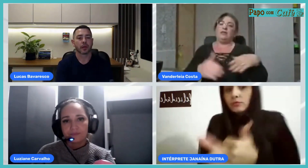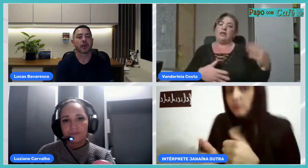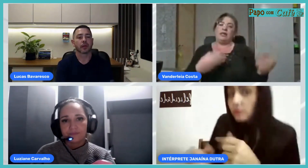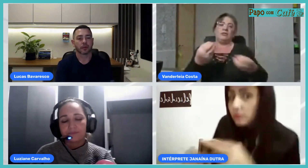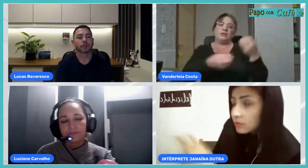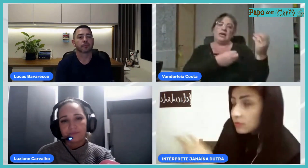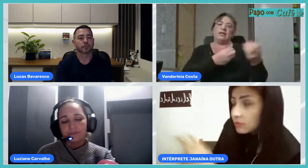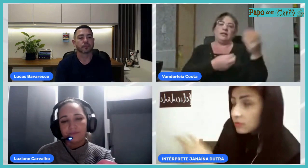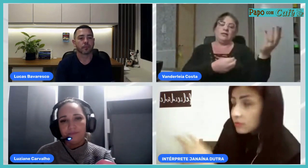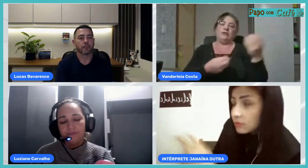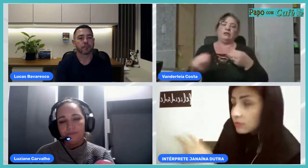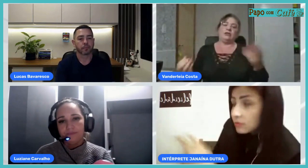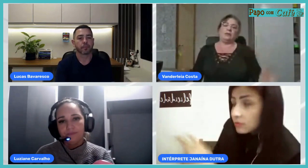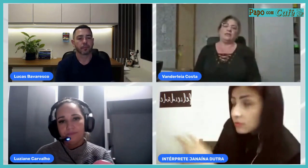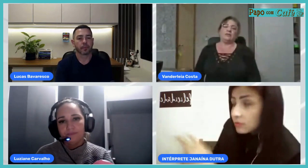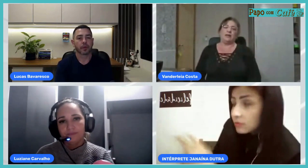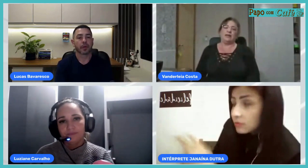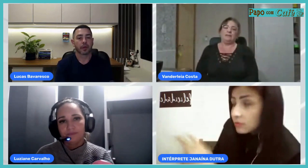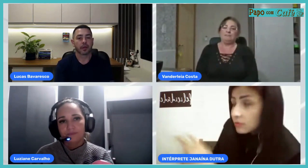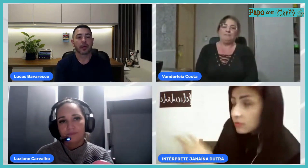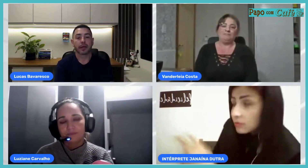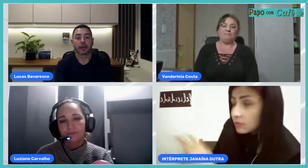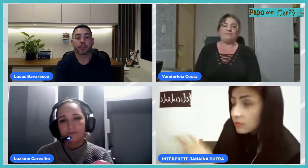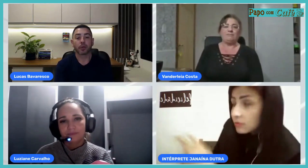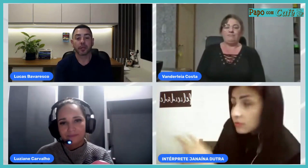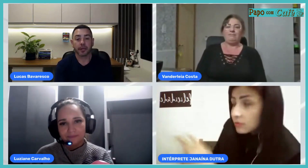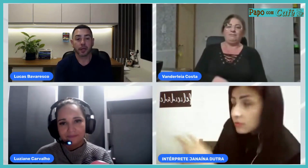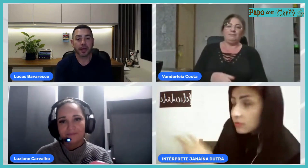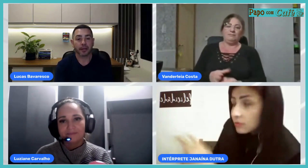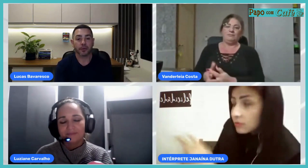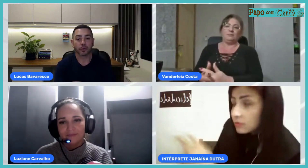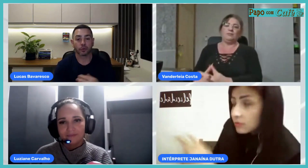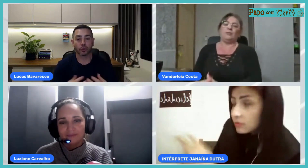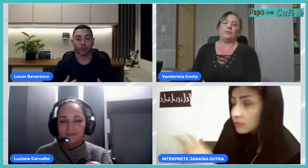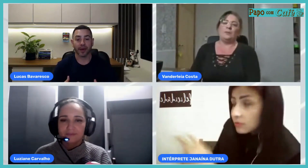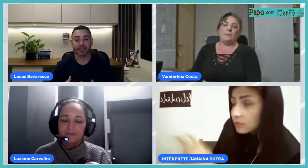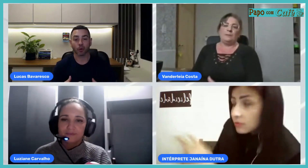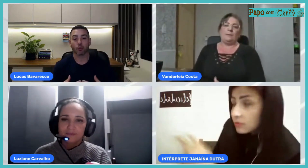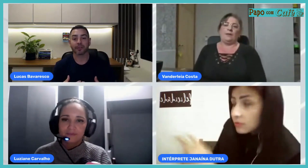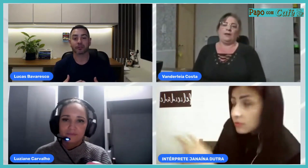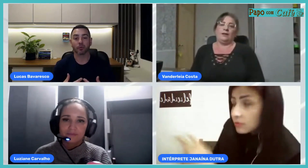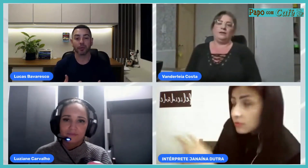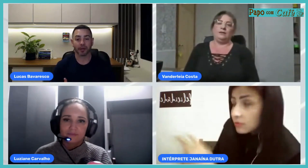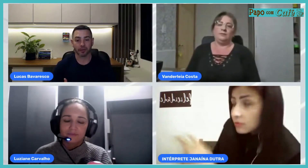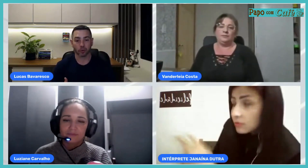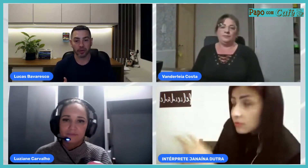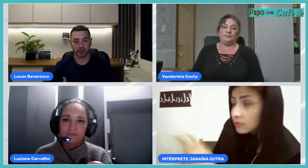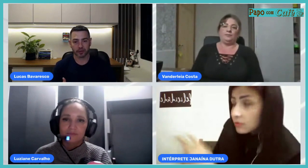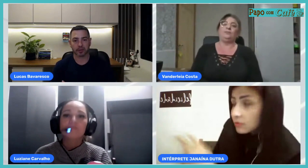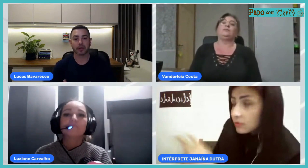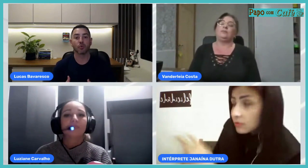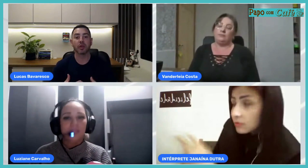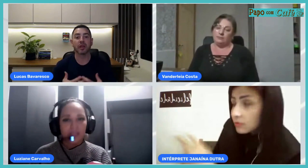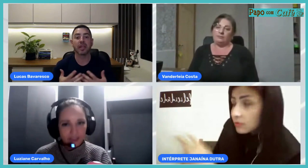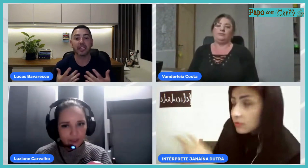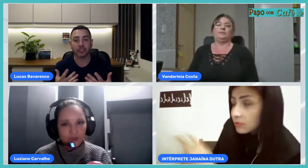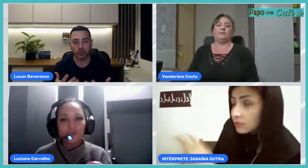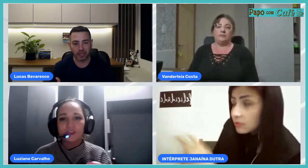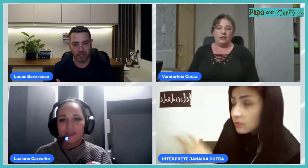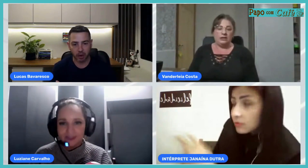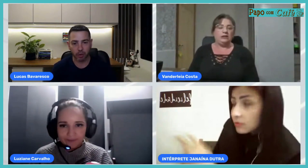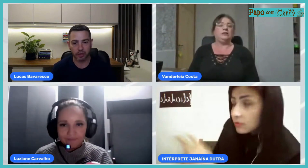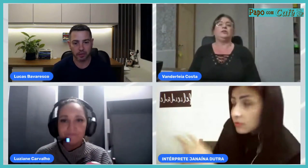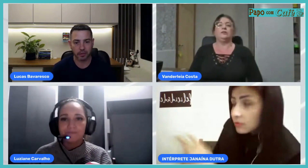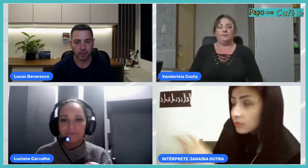né? E ele consegue entender o que tu está passando para ele. Importante, né, que o instrutor faça algumas combinações no